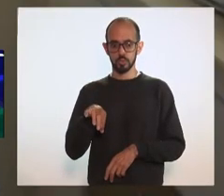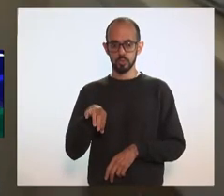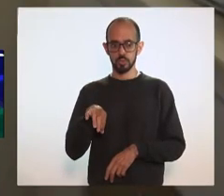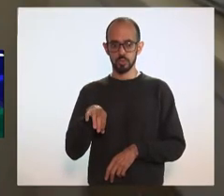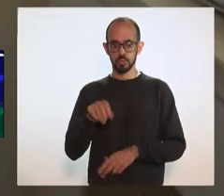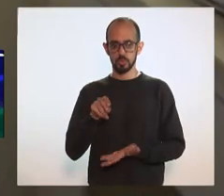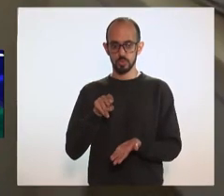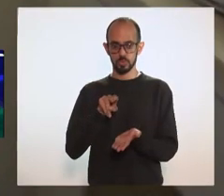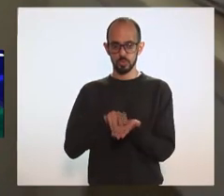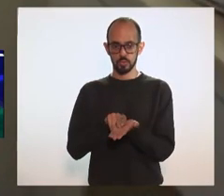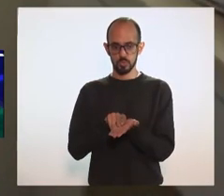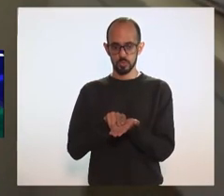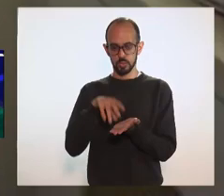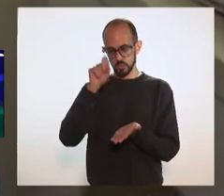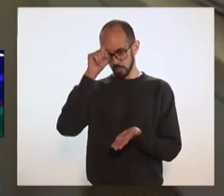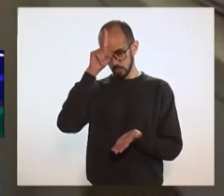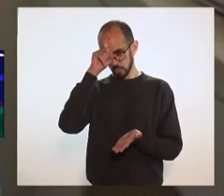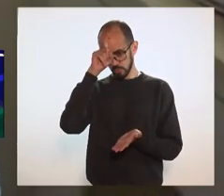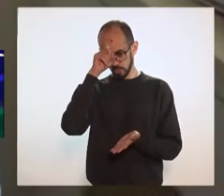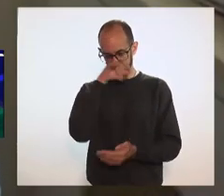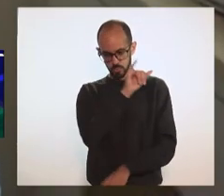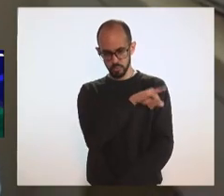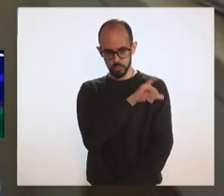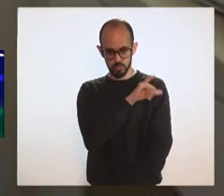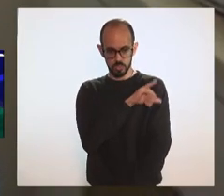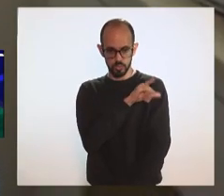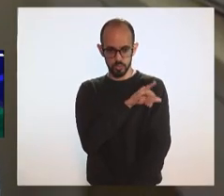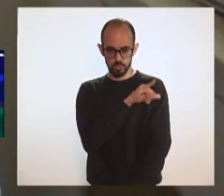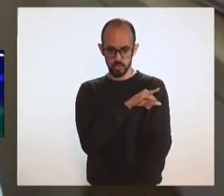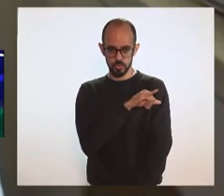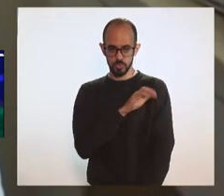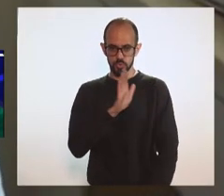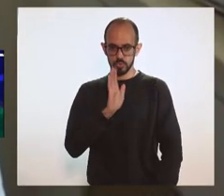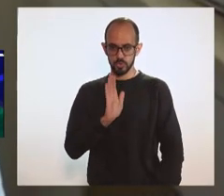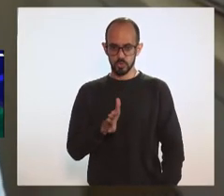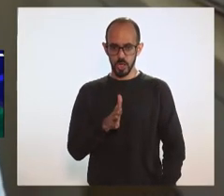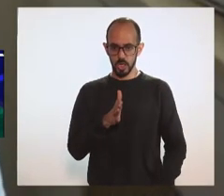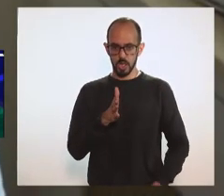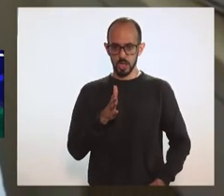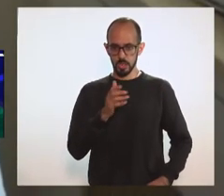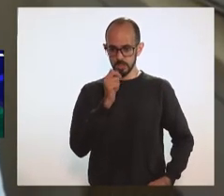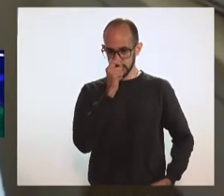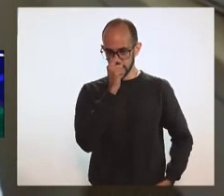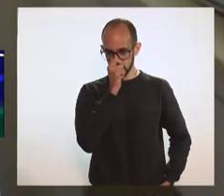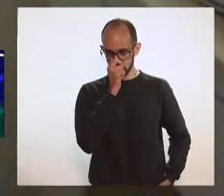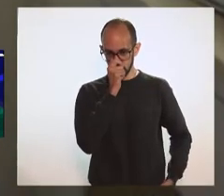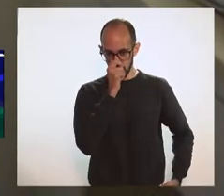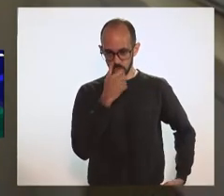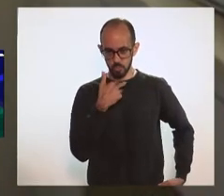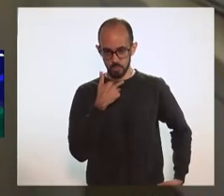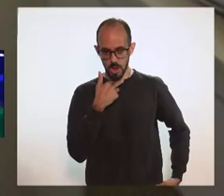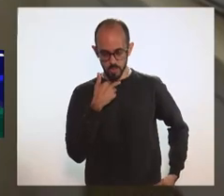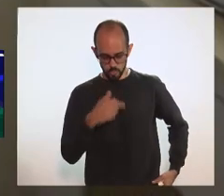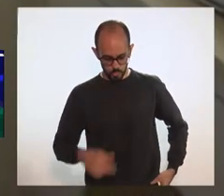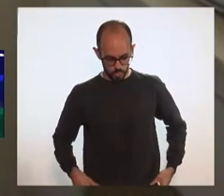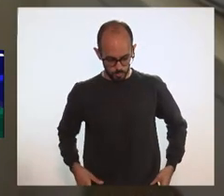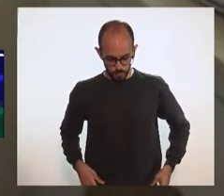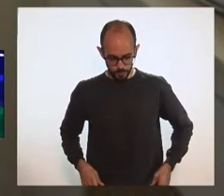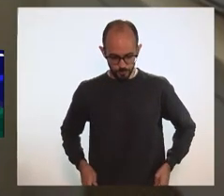de UTI do nosso estado do Rio de Janeiro já estariam ocupados.